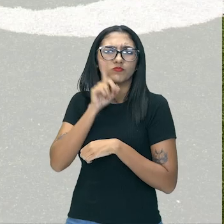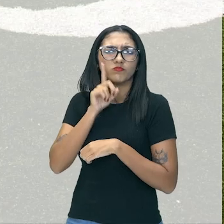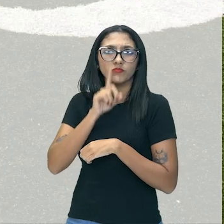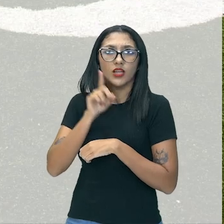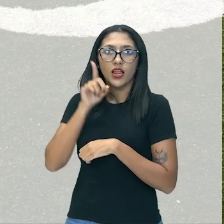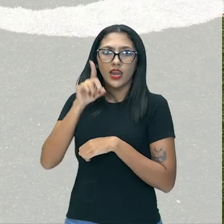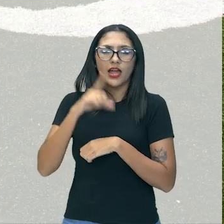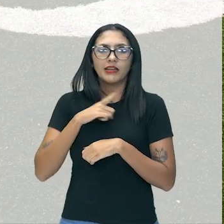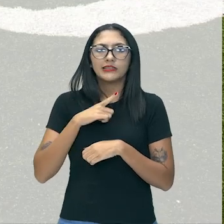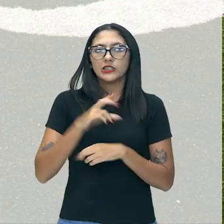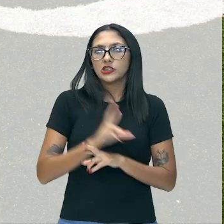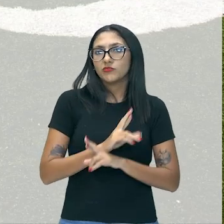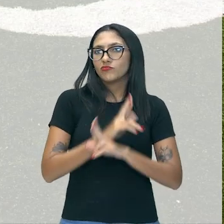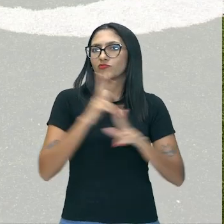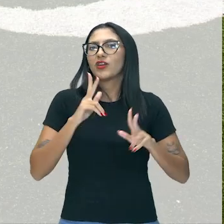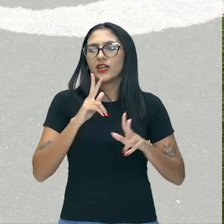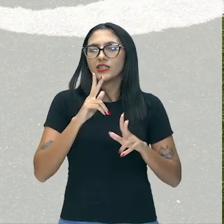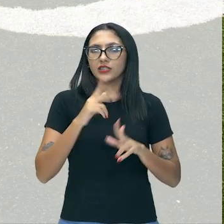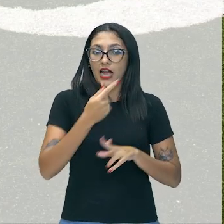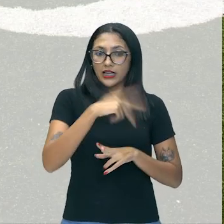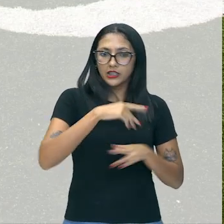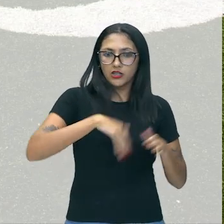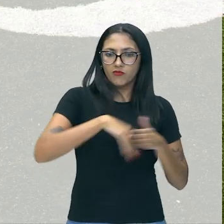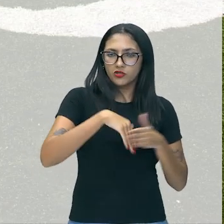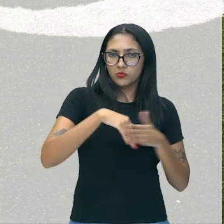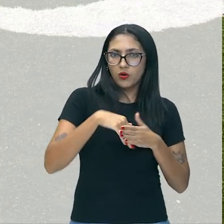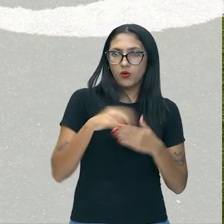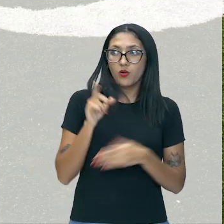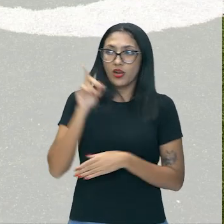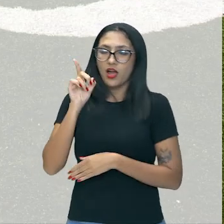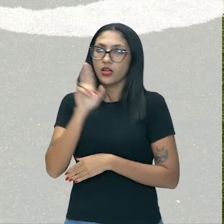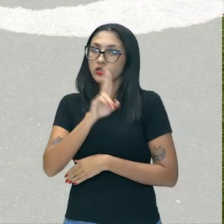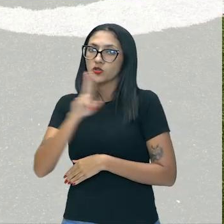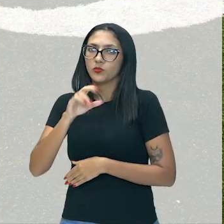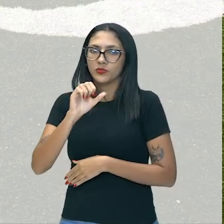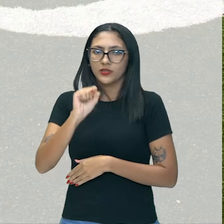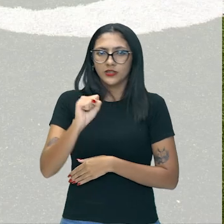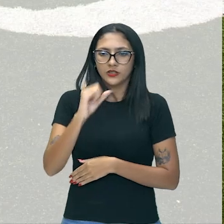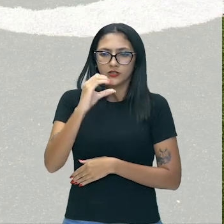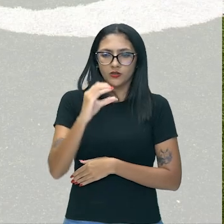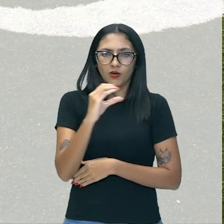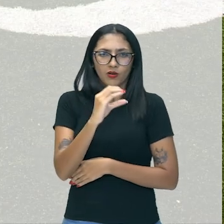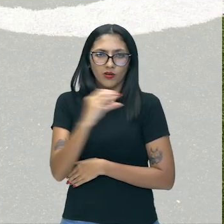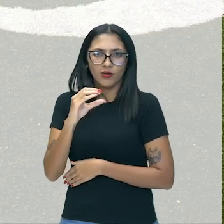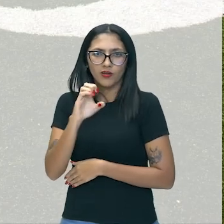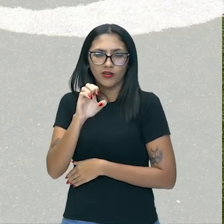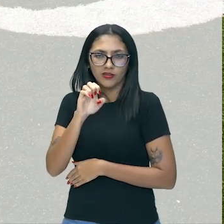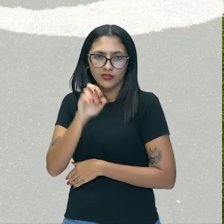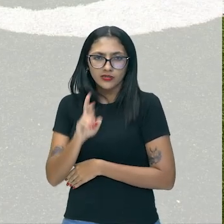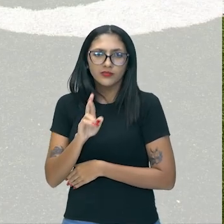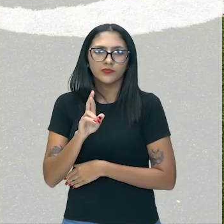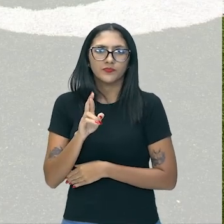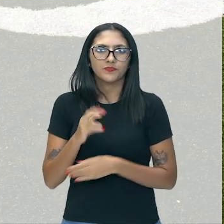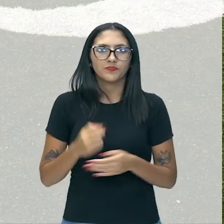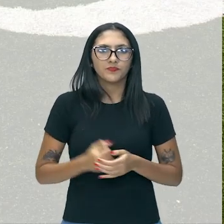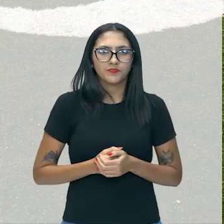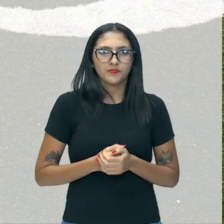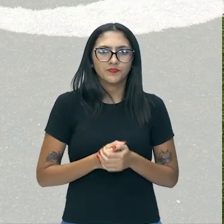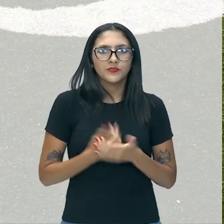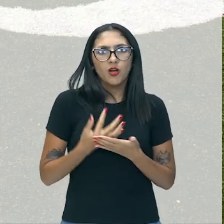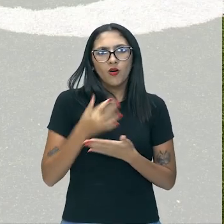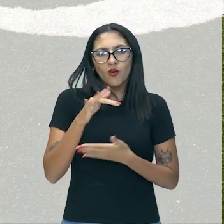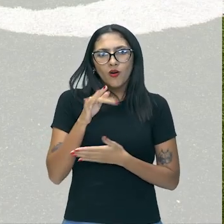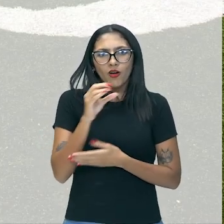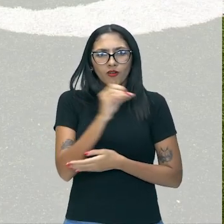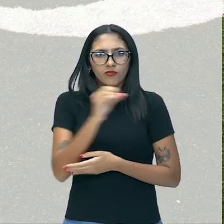eles chamam de soccer, tá? O futebol, para eles, é um esporte que ele vai variar, né,